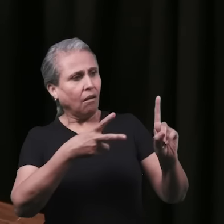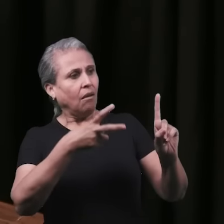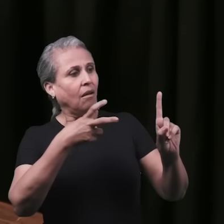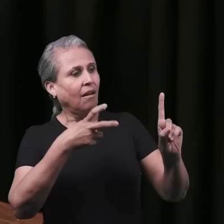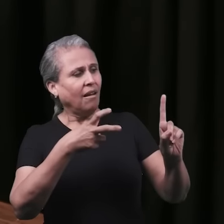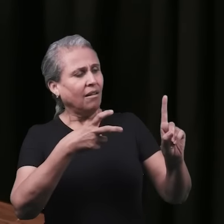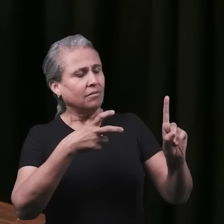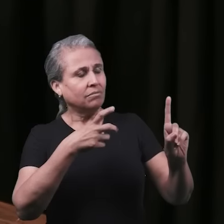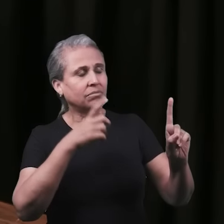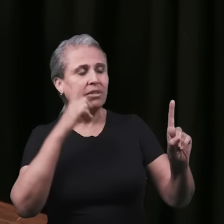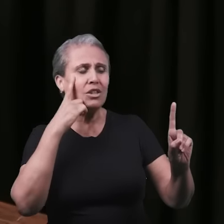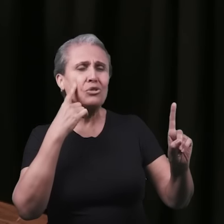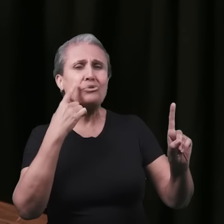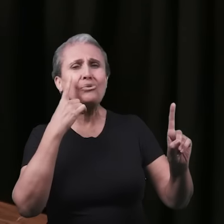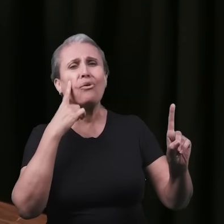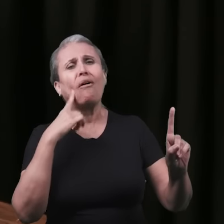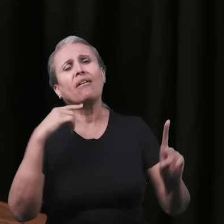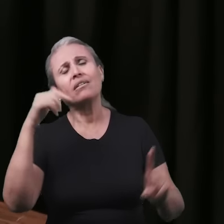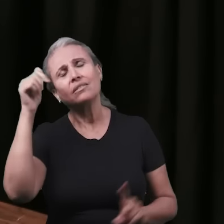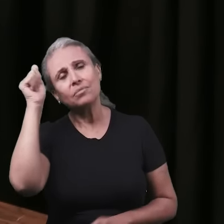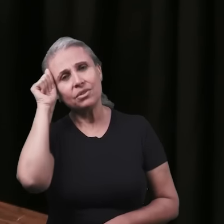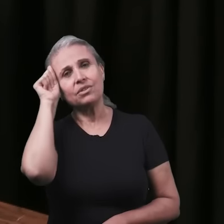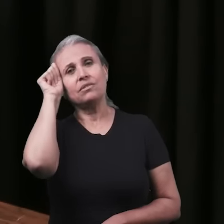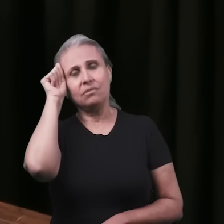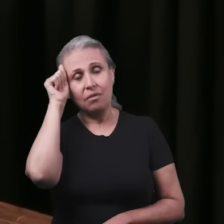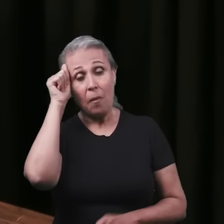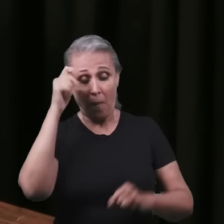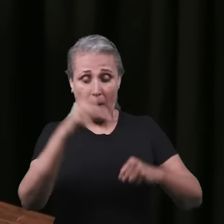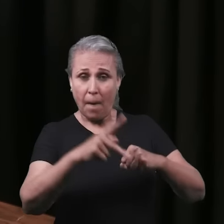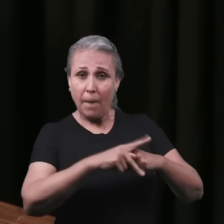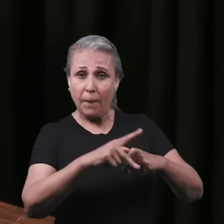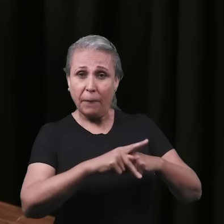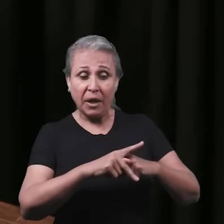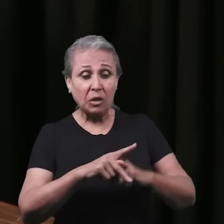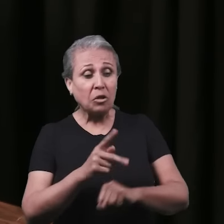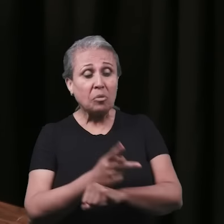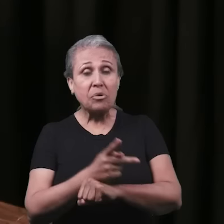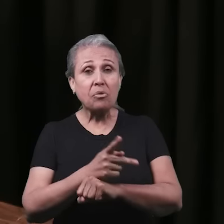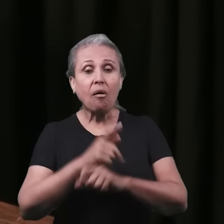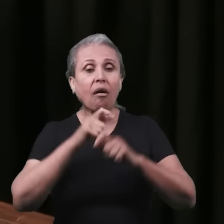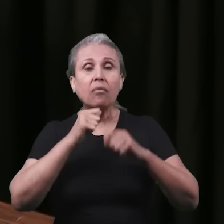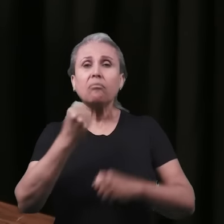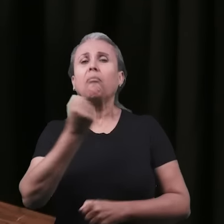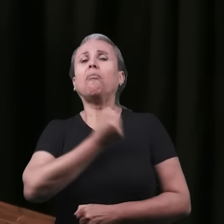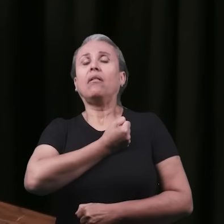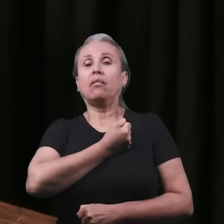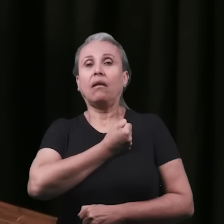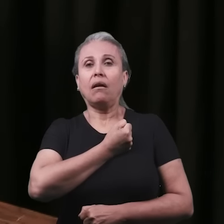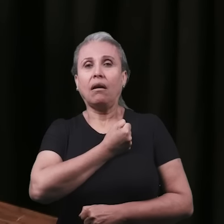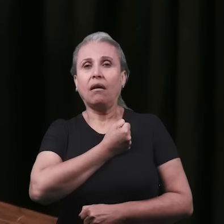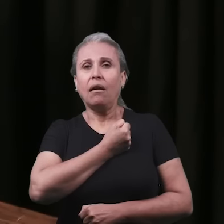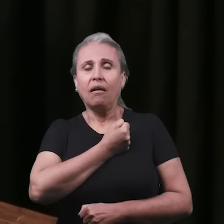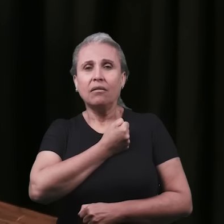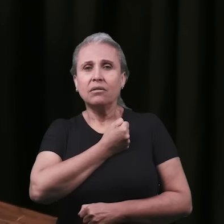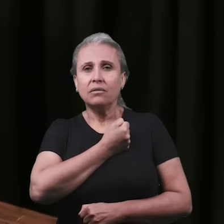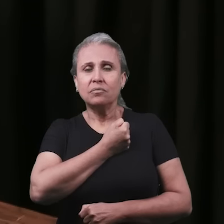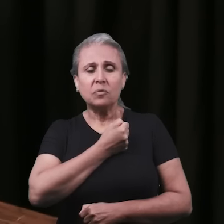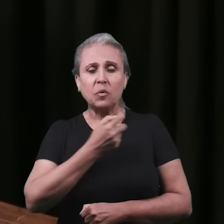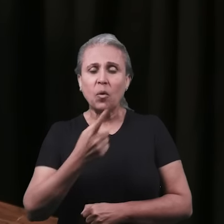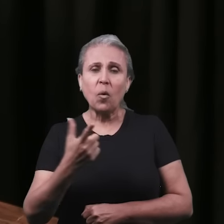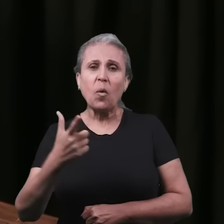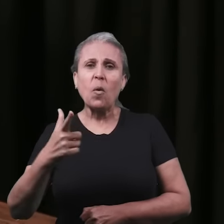arrependimento. Ele apresenta arrependimento. Pedro, ele não procurou uma corda, ele não procurou outros altares